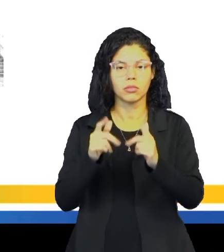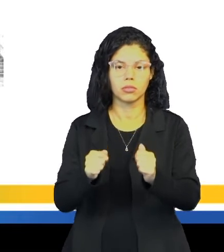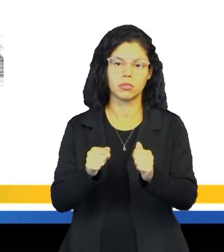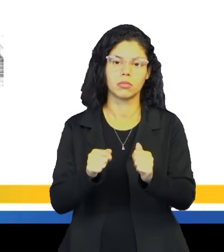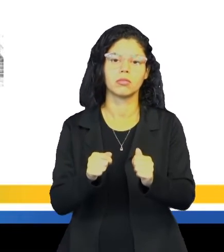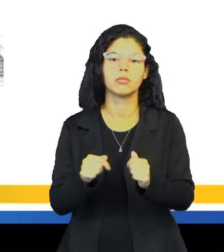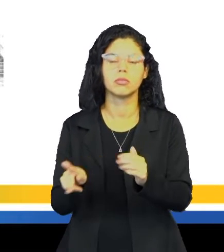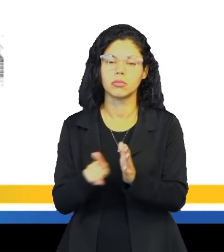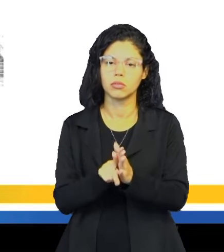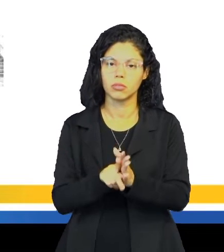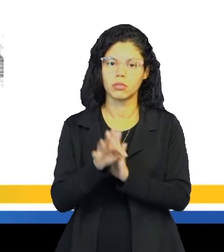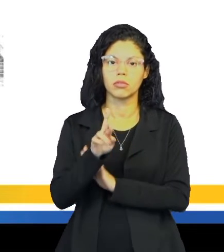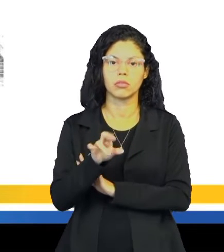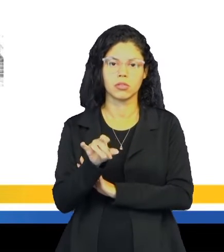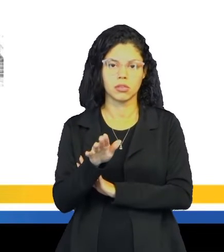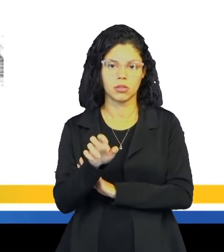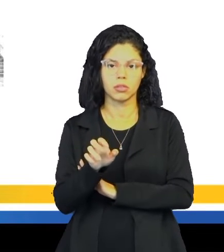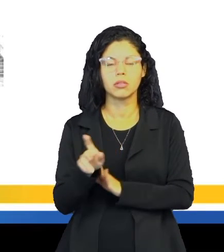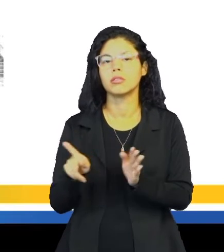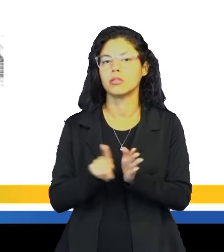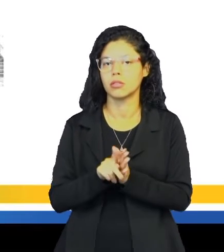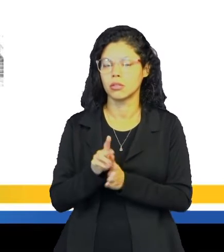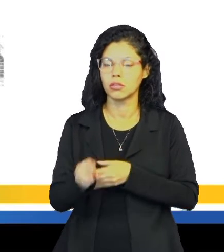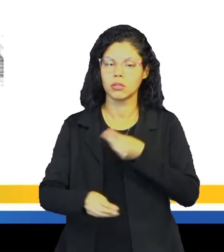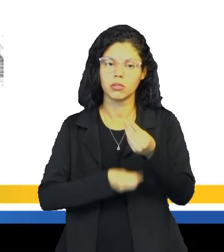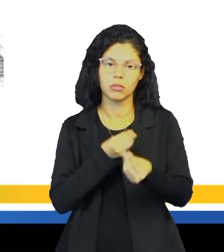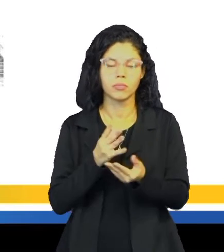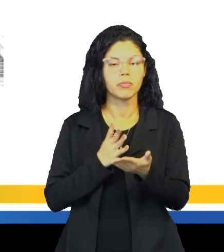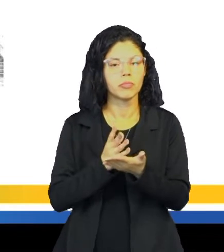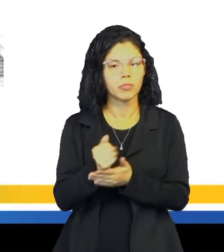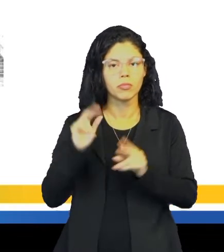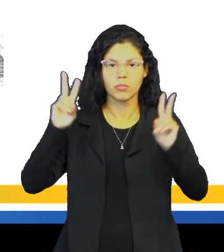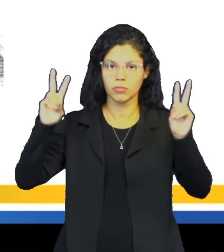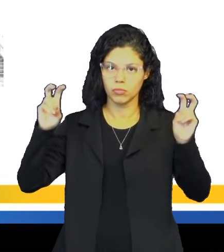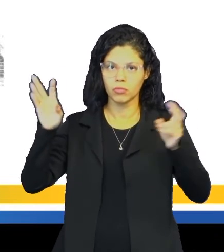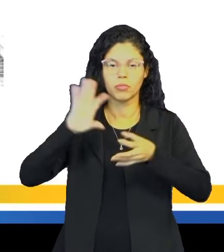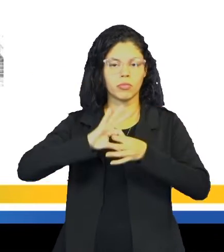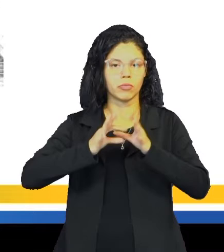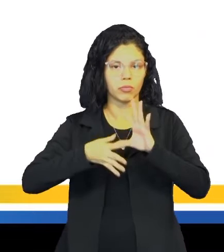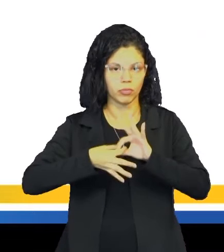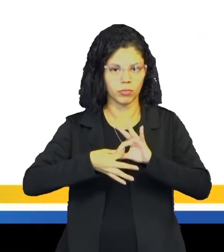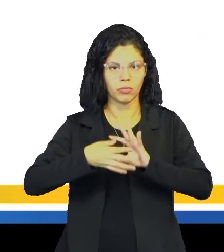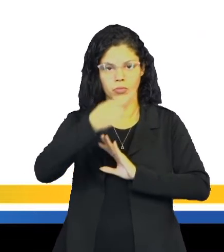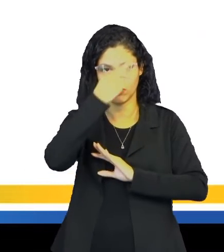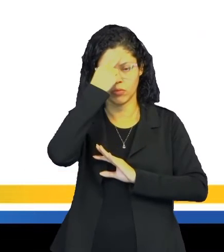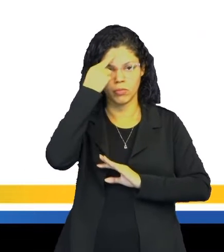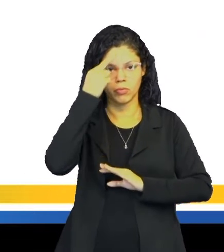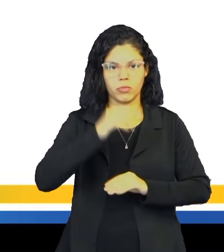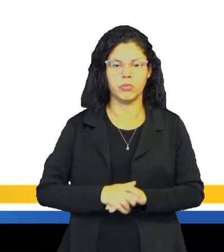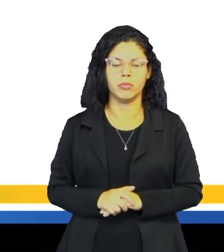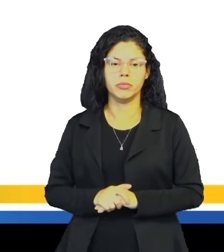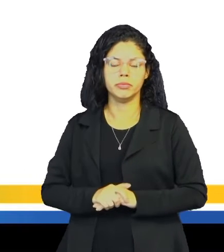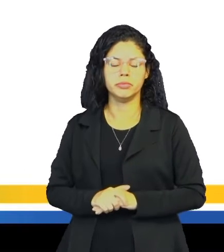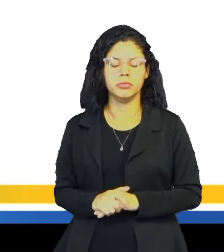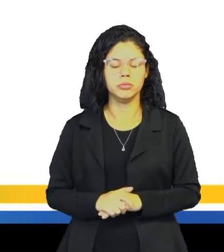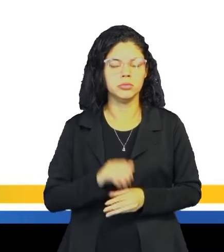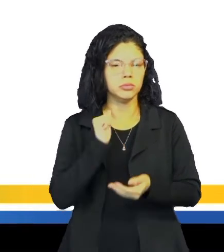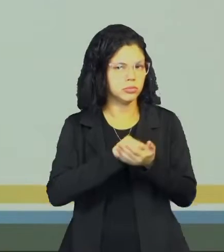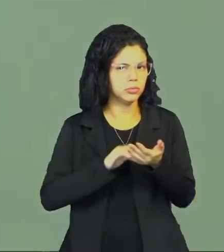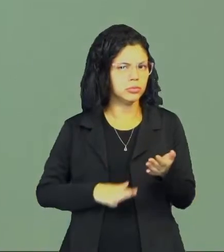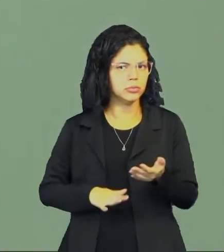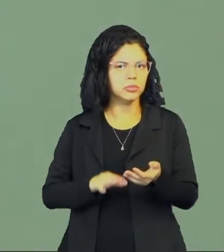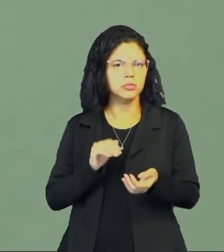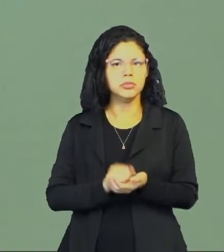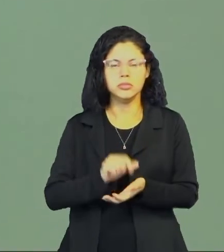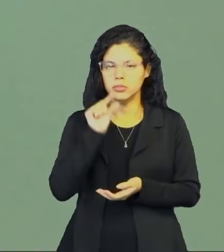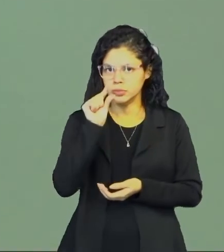são fontes históricas e servem como abordagem para determinado contexto histórico. Vamos